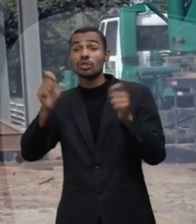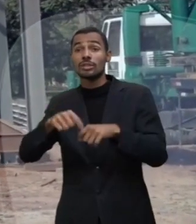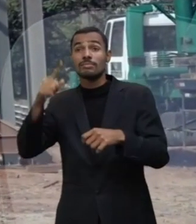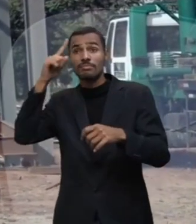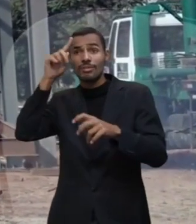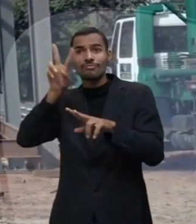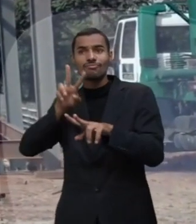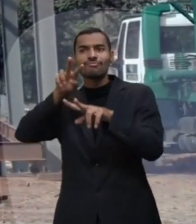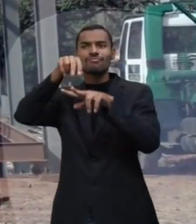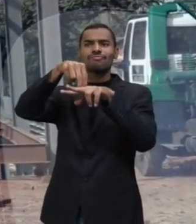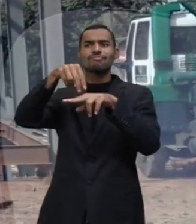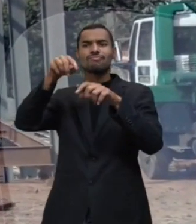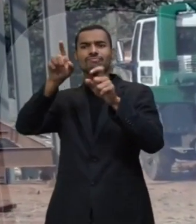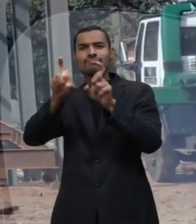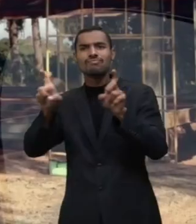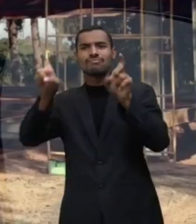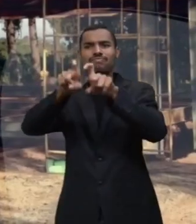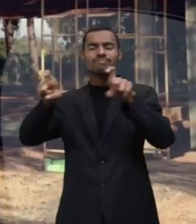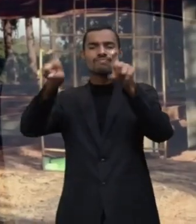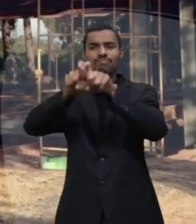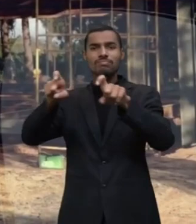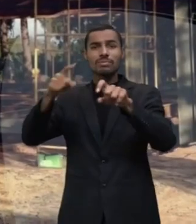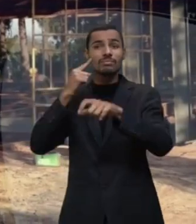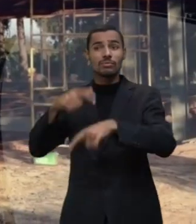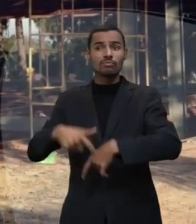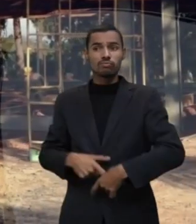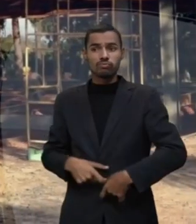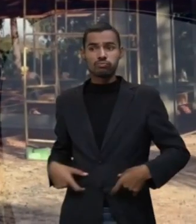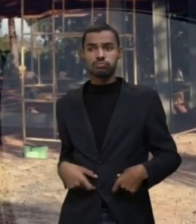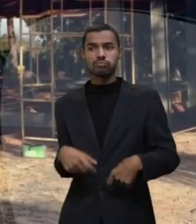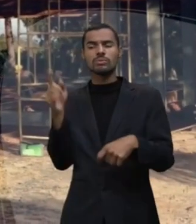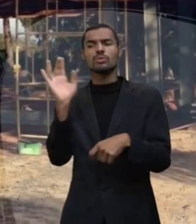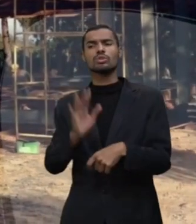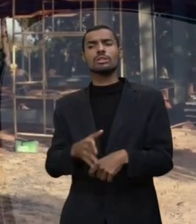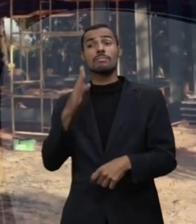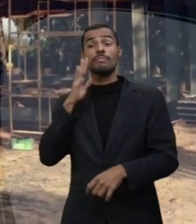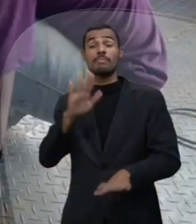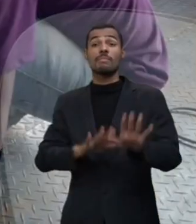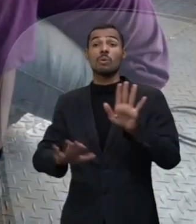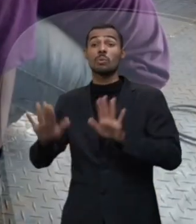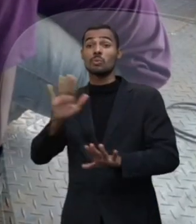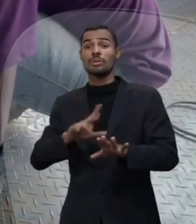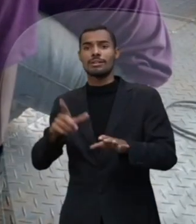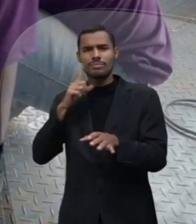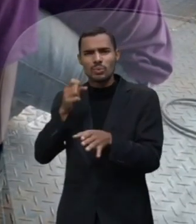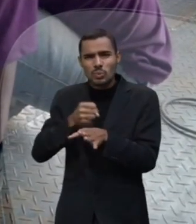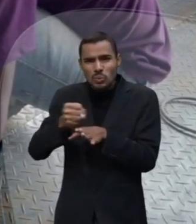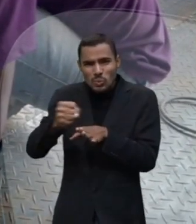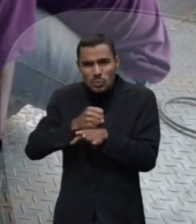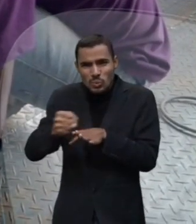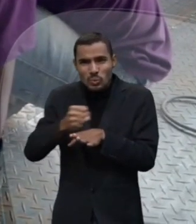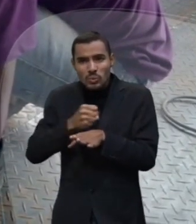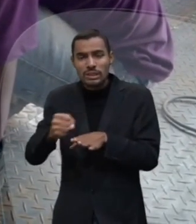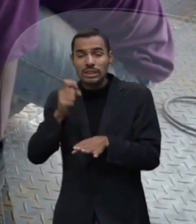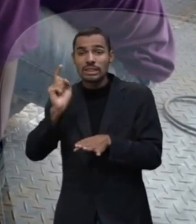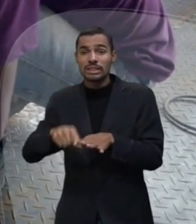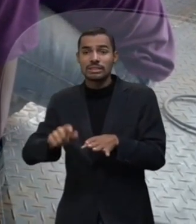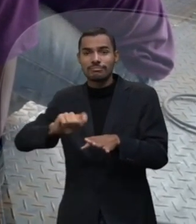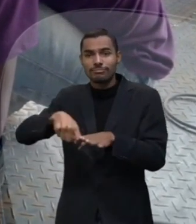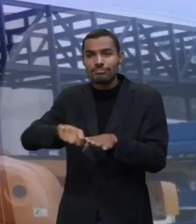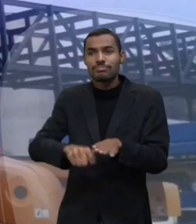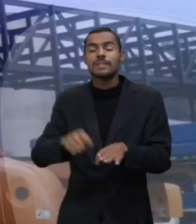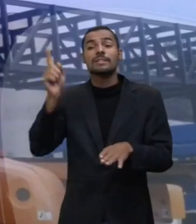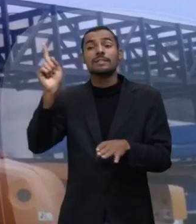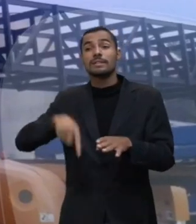em cima, justamente com o cinto de segurança, né, já com a solda ou com a chave para ser parafusado.